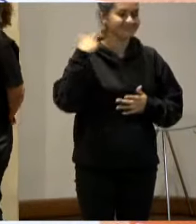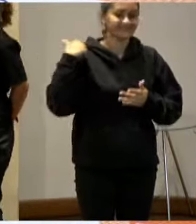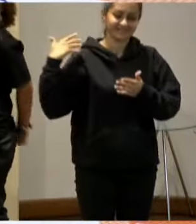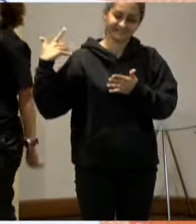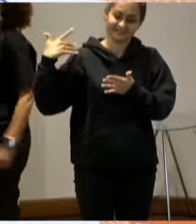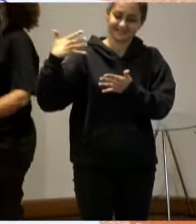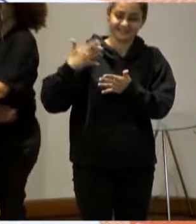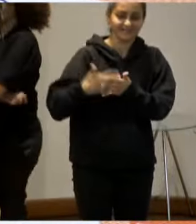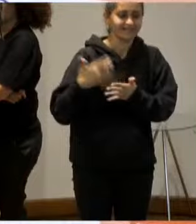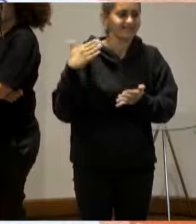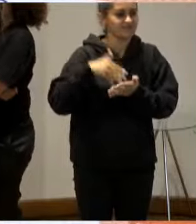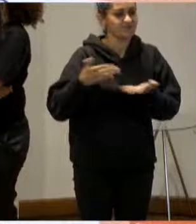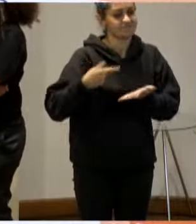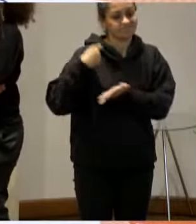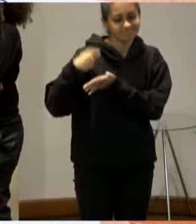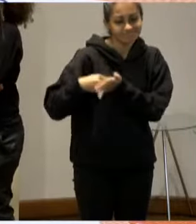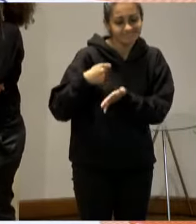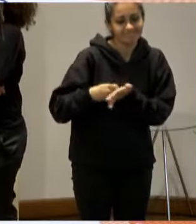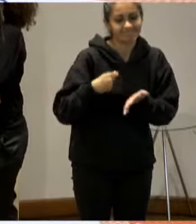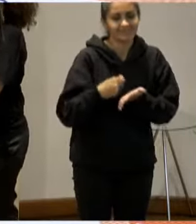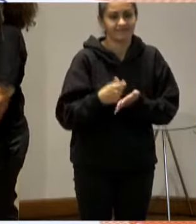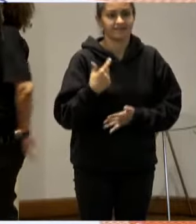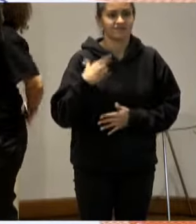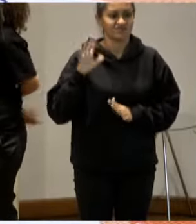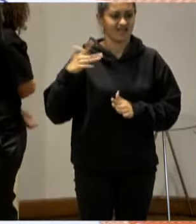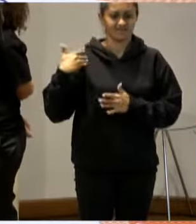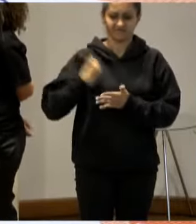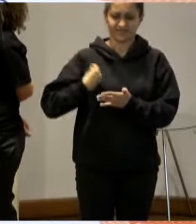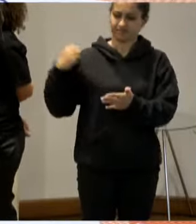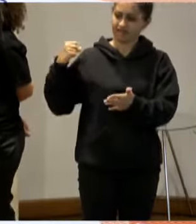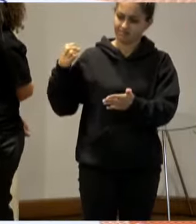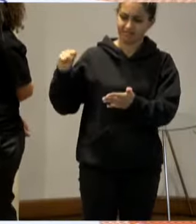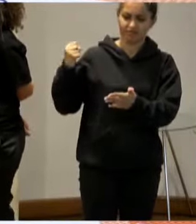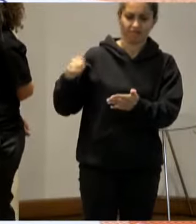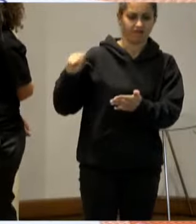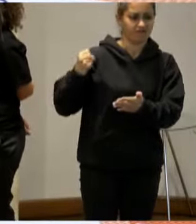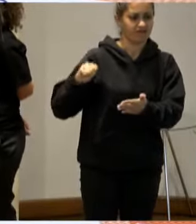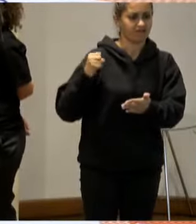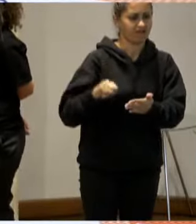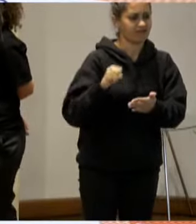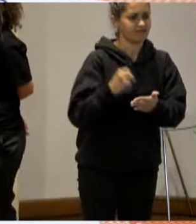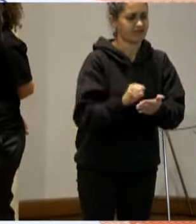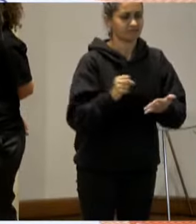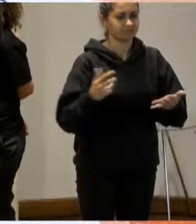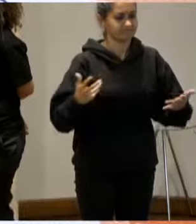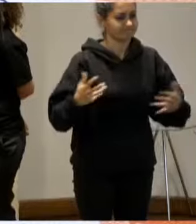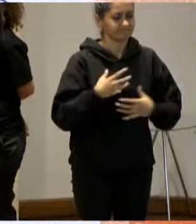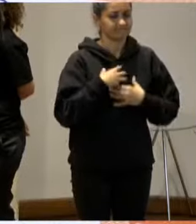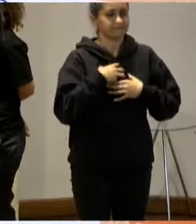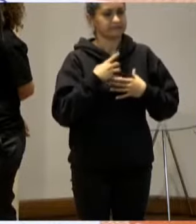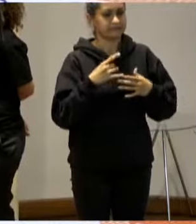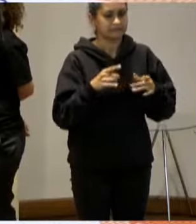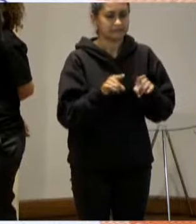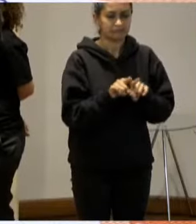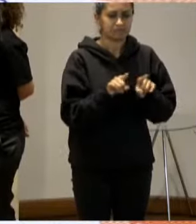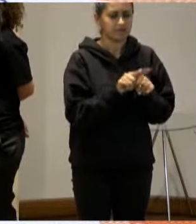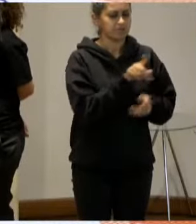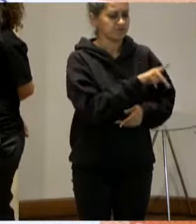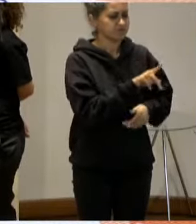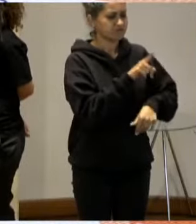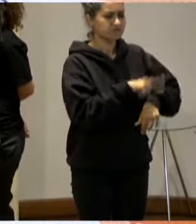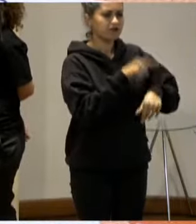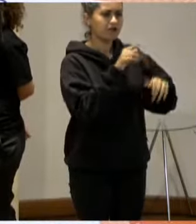nesse momento aqui, dos tantos nãos que a gente recebeu, dos tantos professores que abriam um livro na